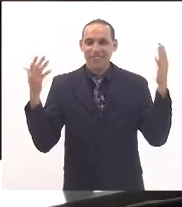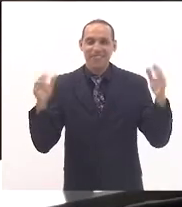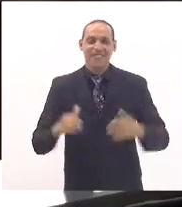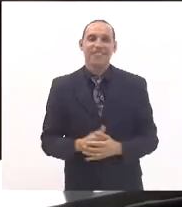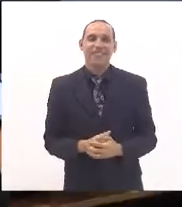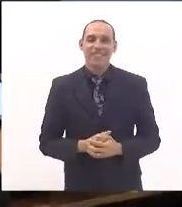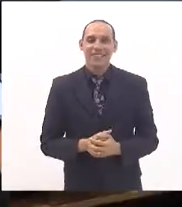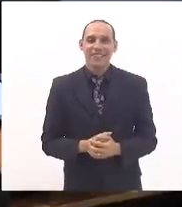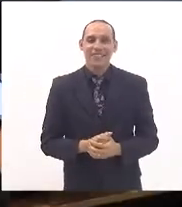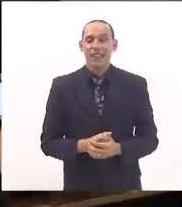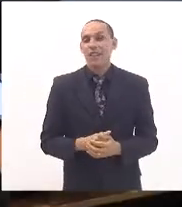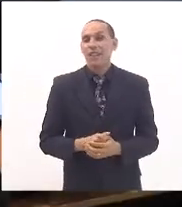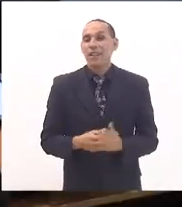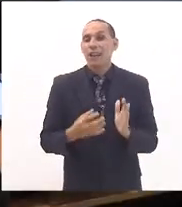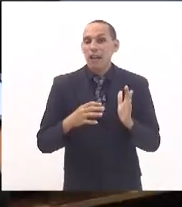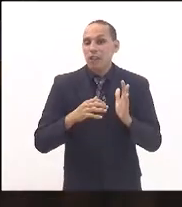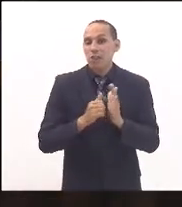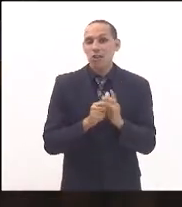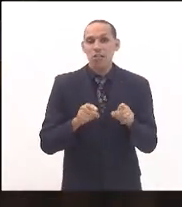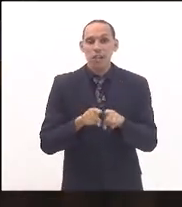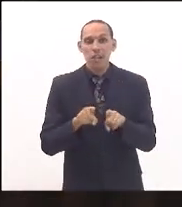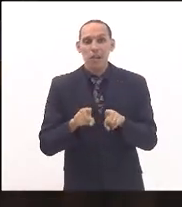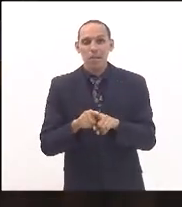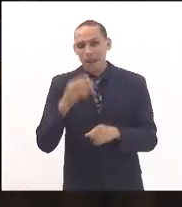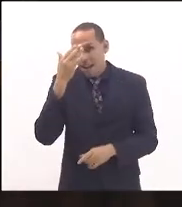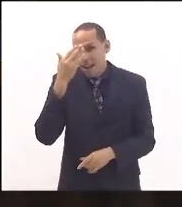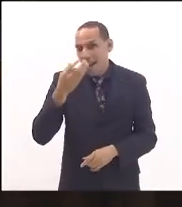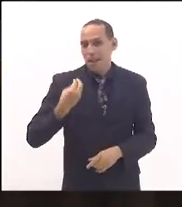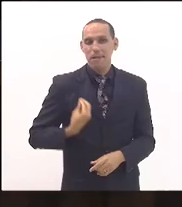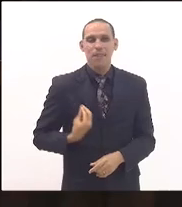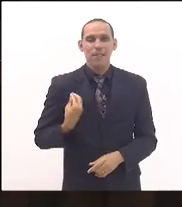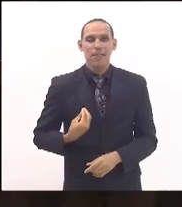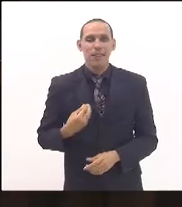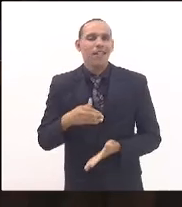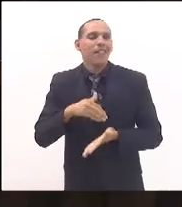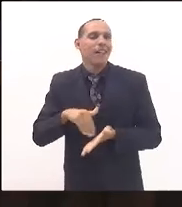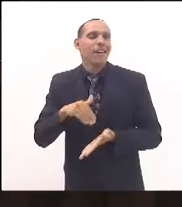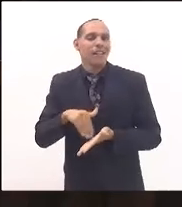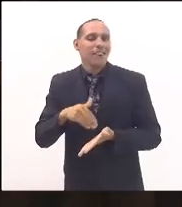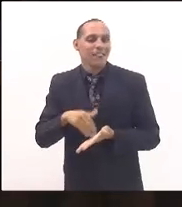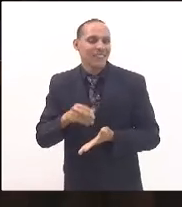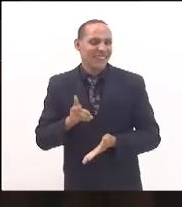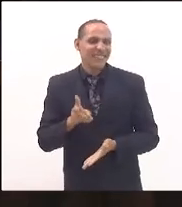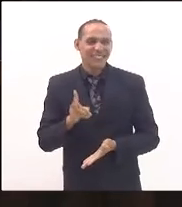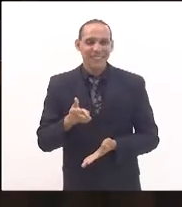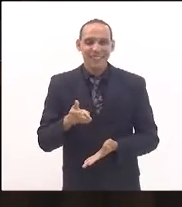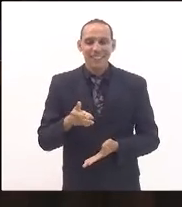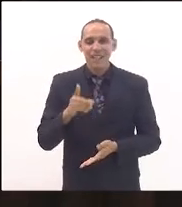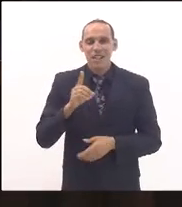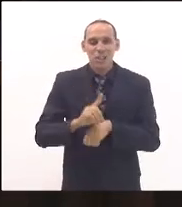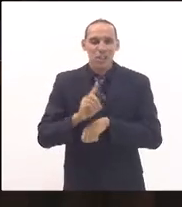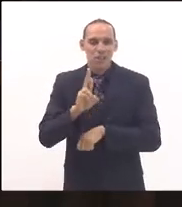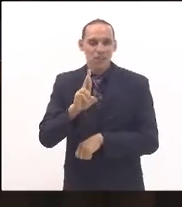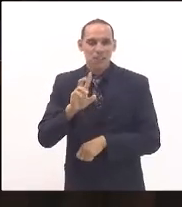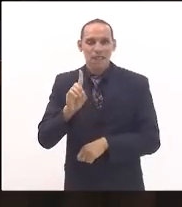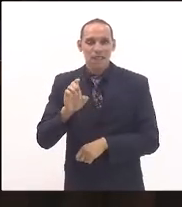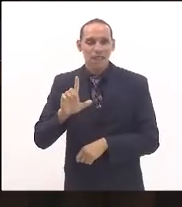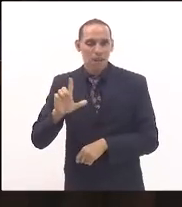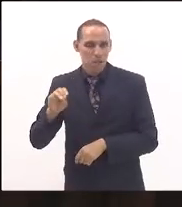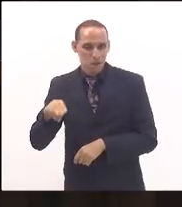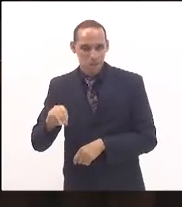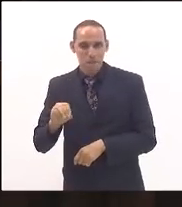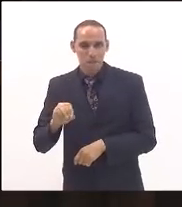e registramos e agradecemos do sempre a presença do centro secretário Dr delmo Pinho